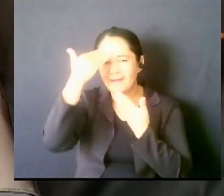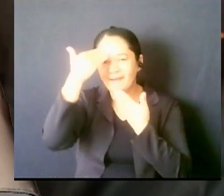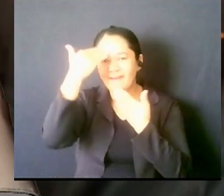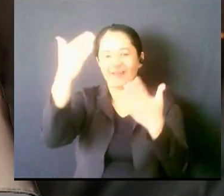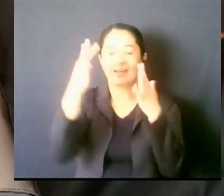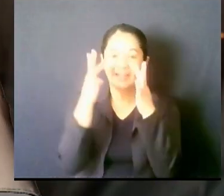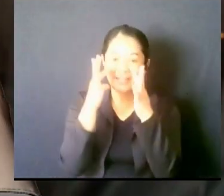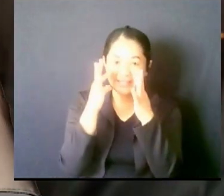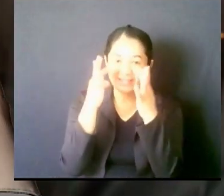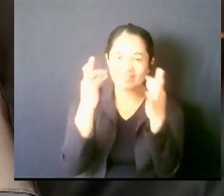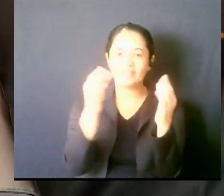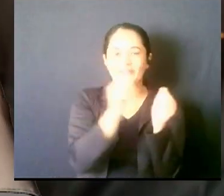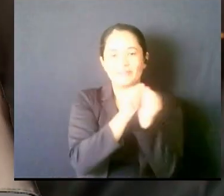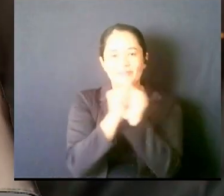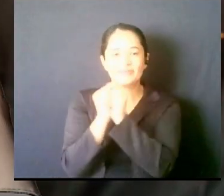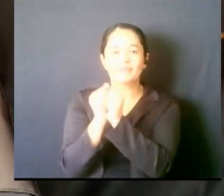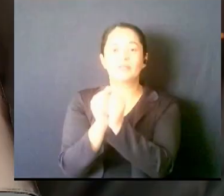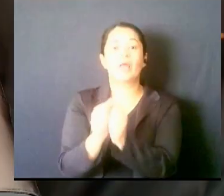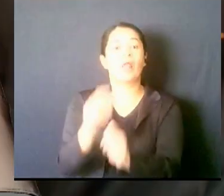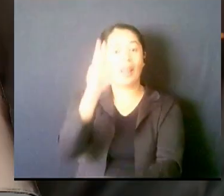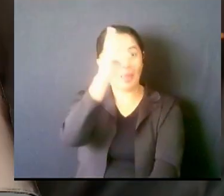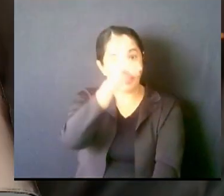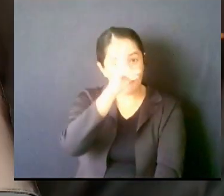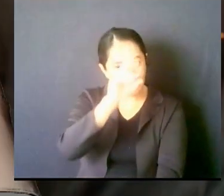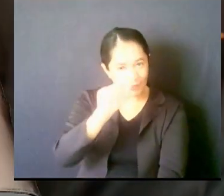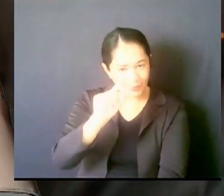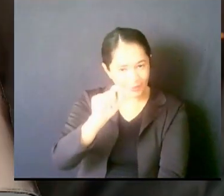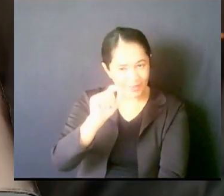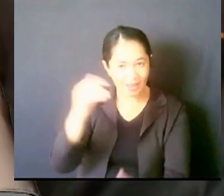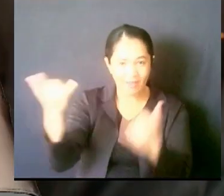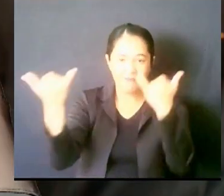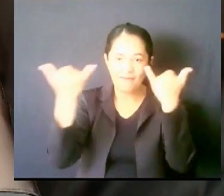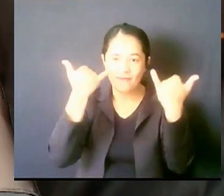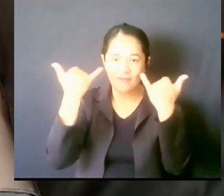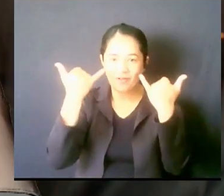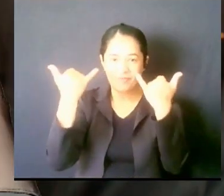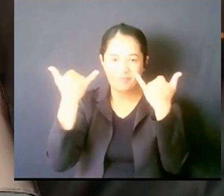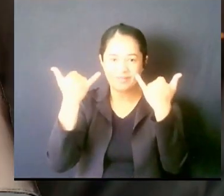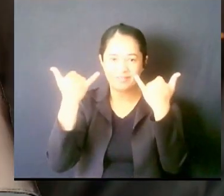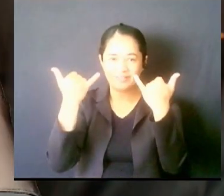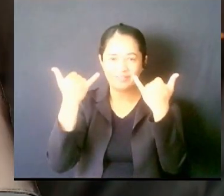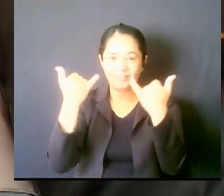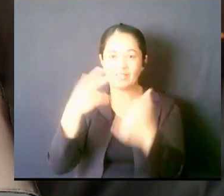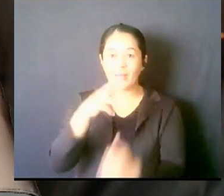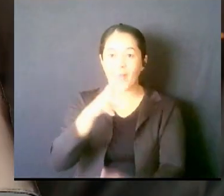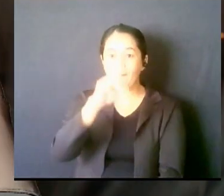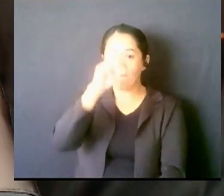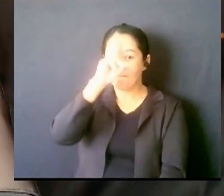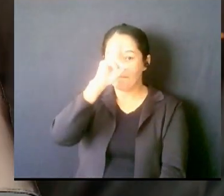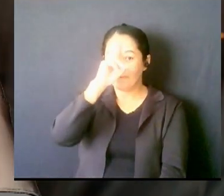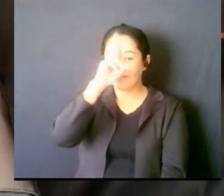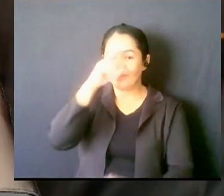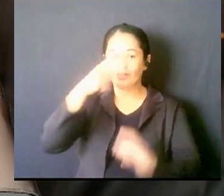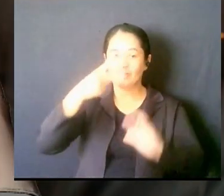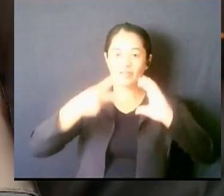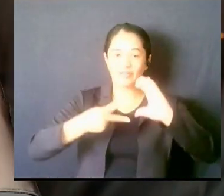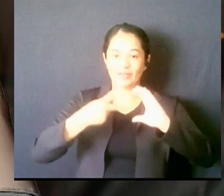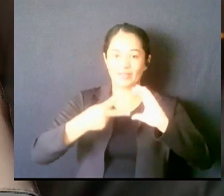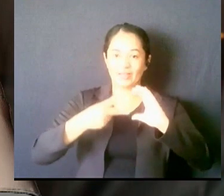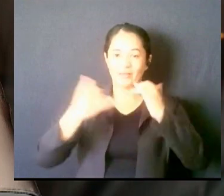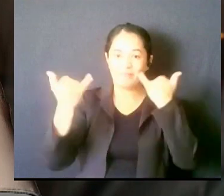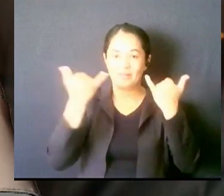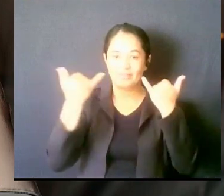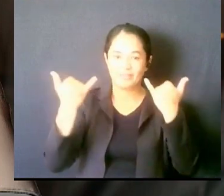companhia, lembrando que tem informações chegando para você ao meio-dia no Câmara Notícia com Gabriel Castro e